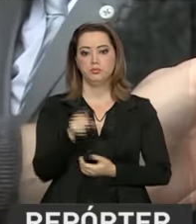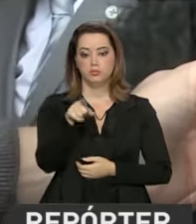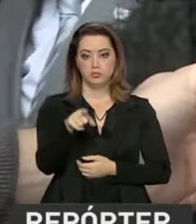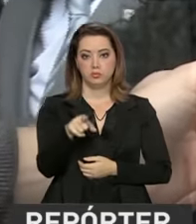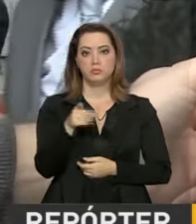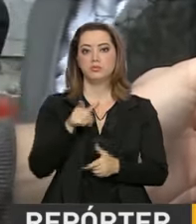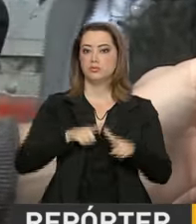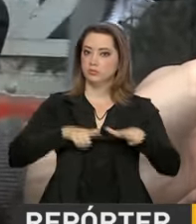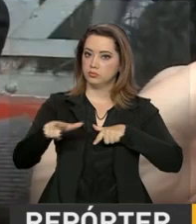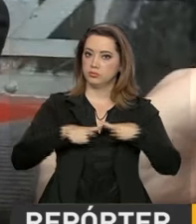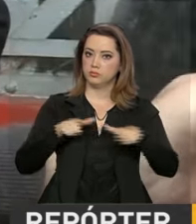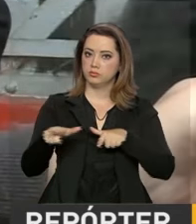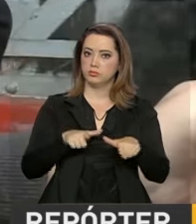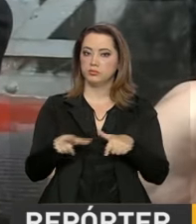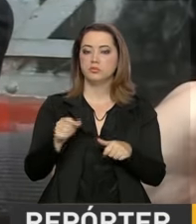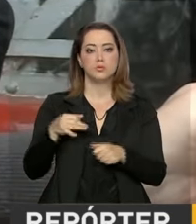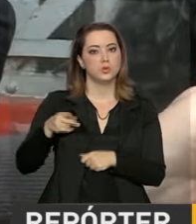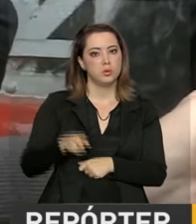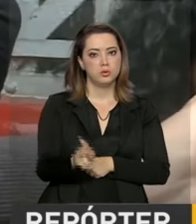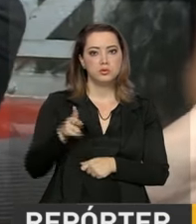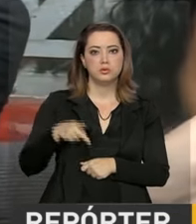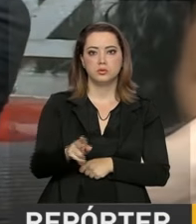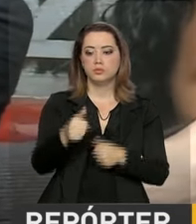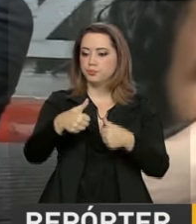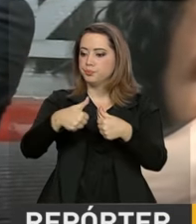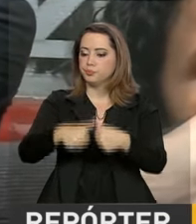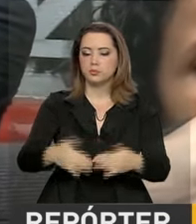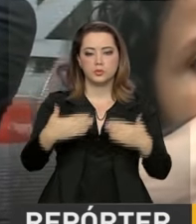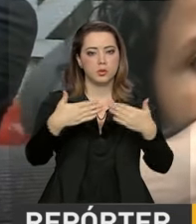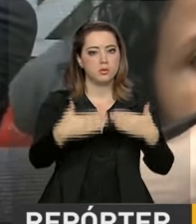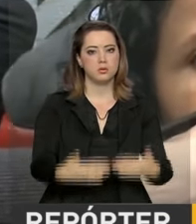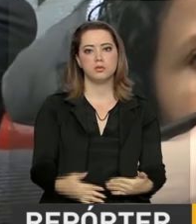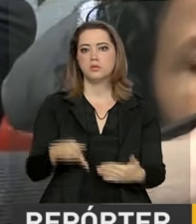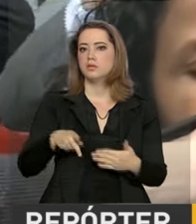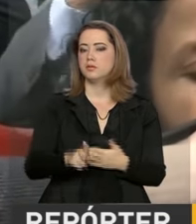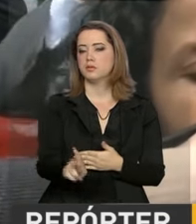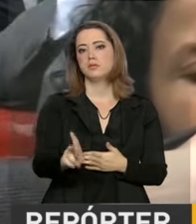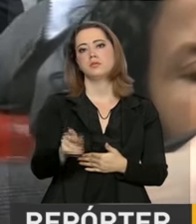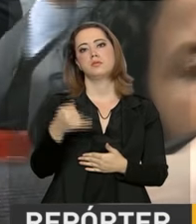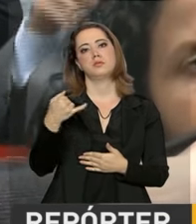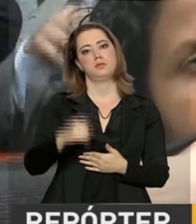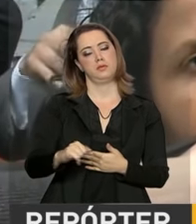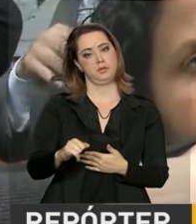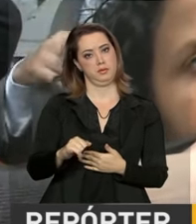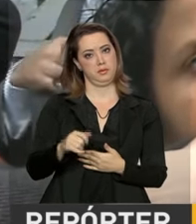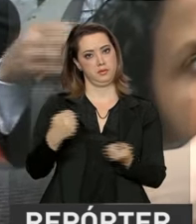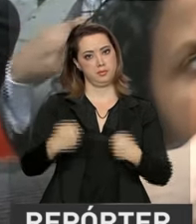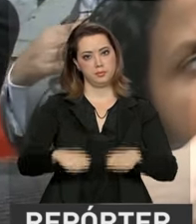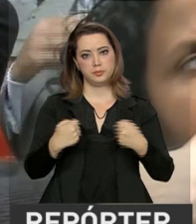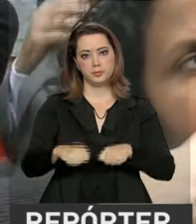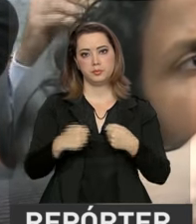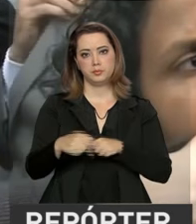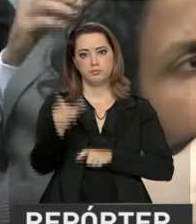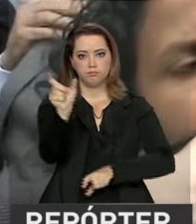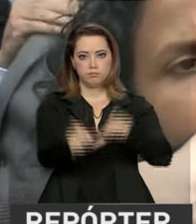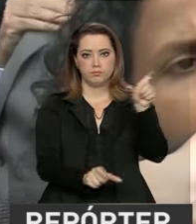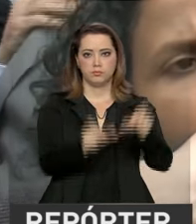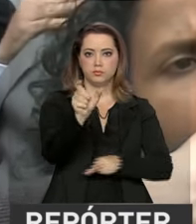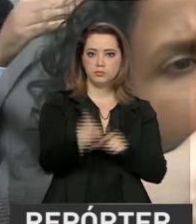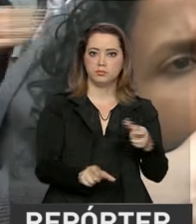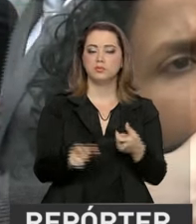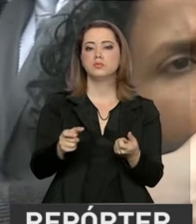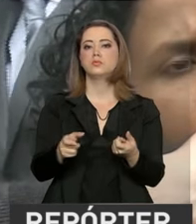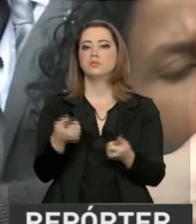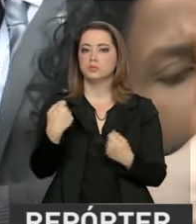funcionarão de modo a estar sempre presentes na necessidade que houver de atendimento de qualquer pessoa que necessitar do